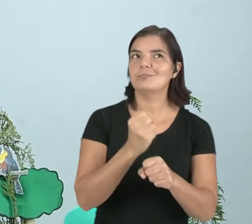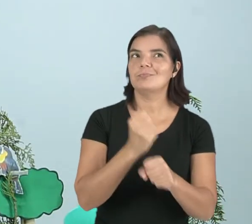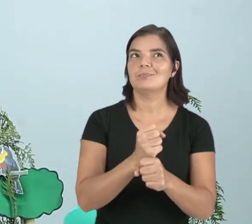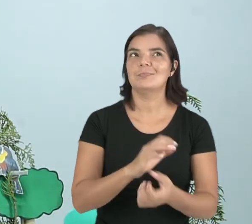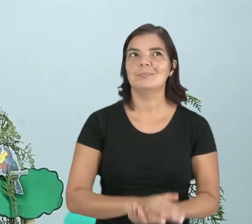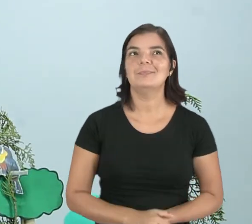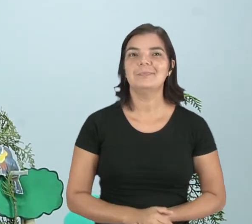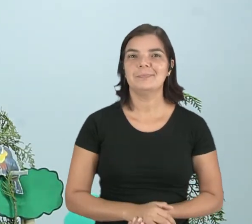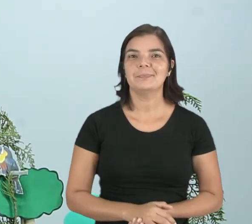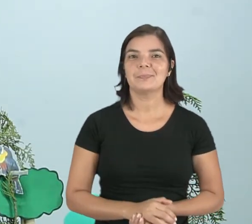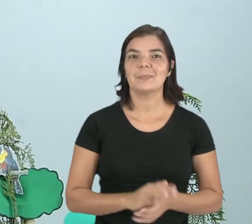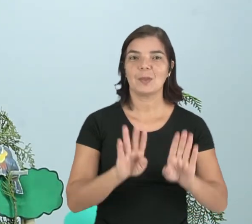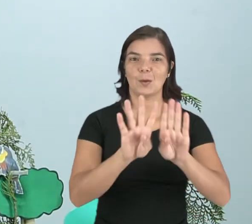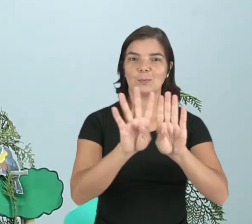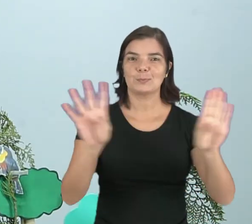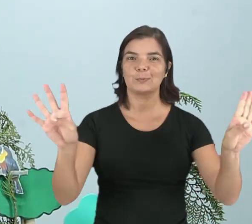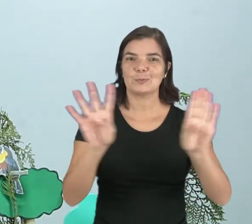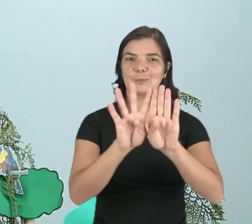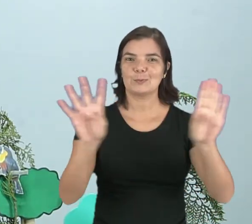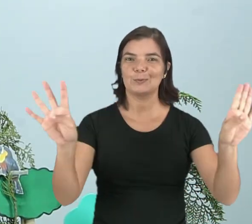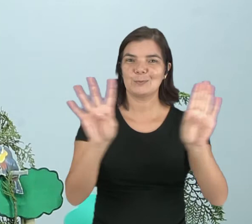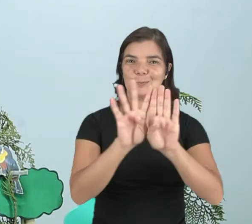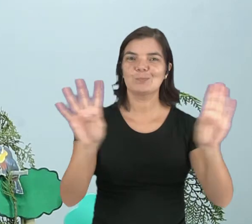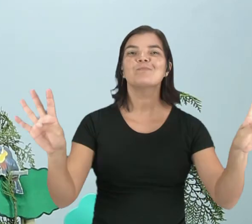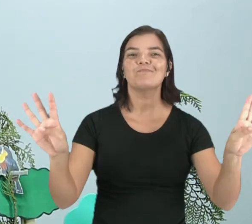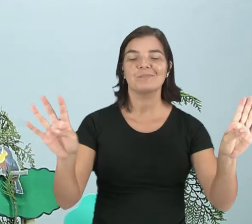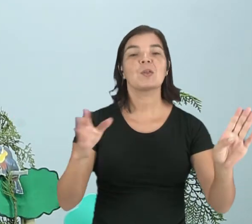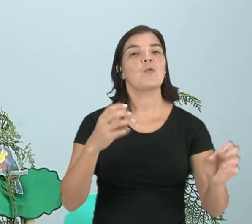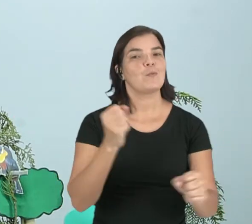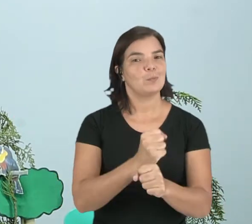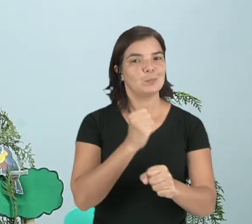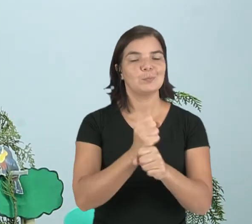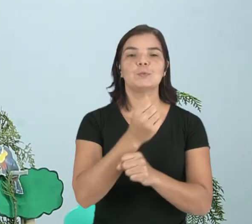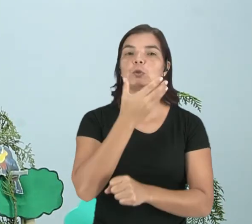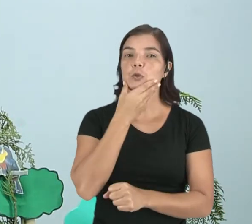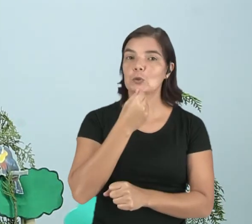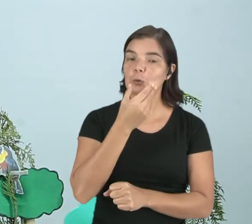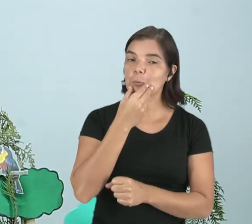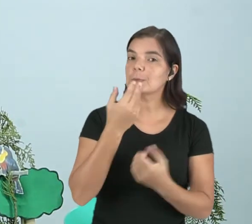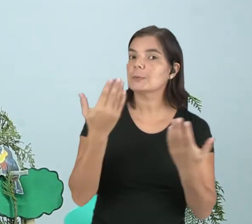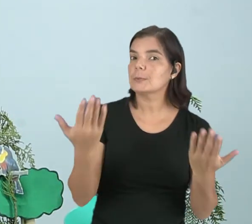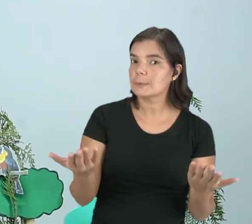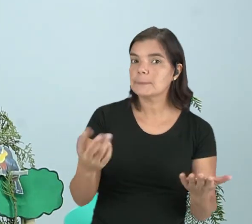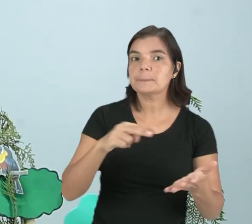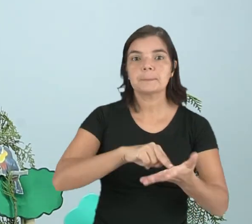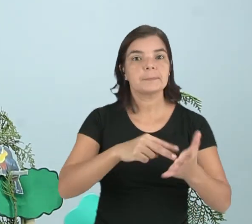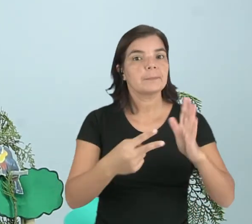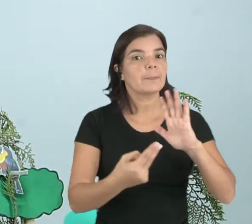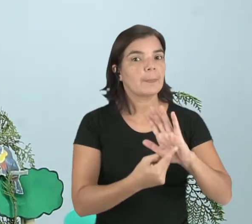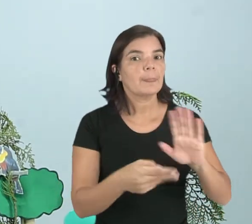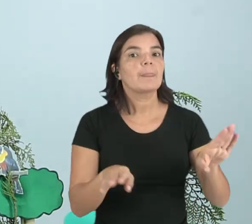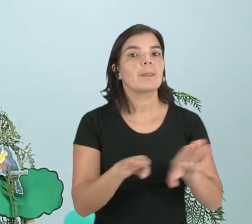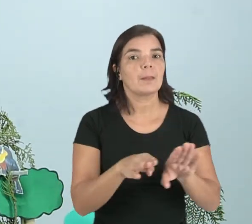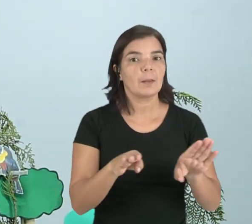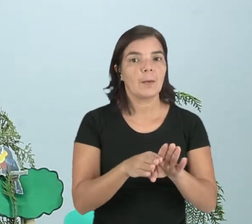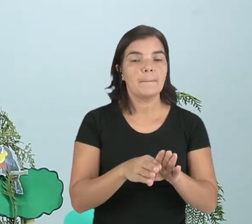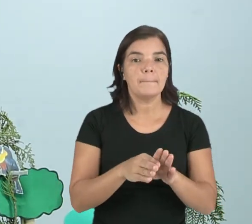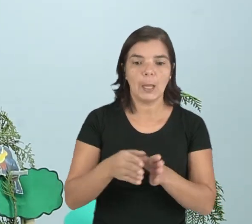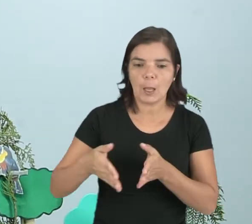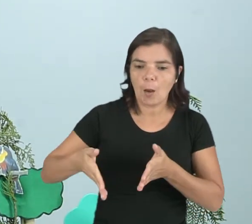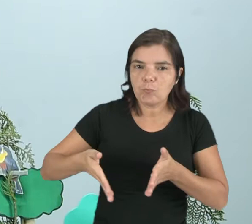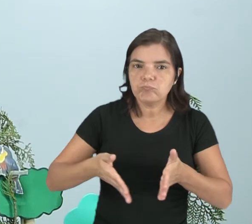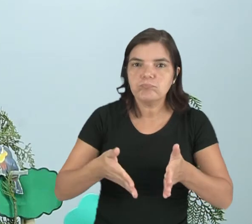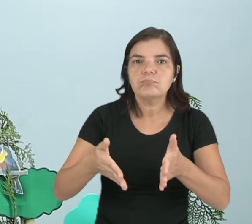a cerca de arame. Então, foi construída pelo homem. Automaticamente, esse campo também foi o homem quem